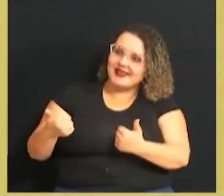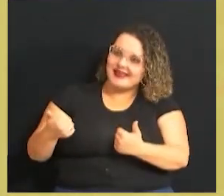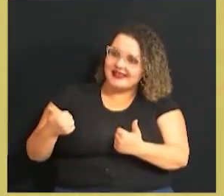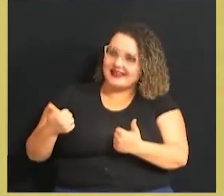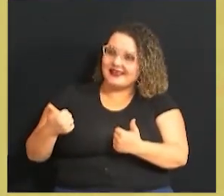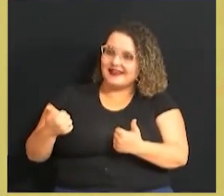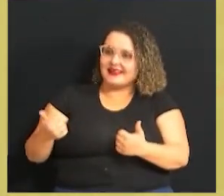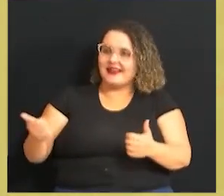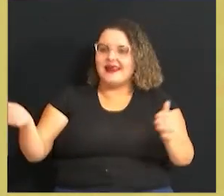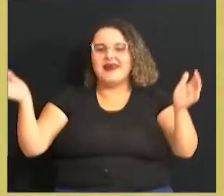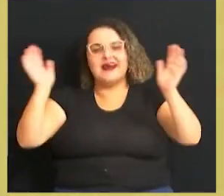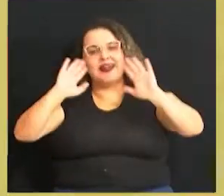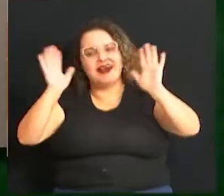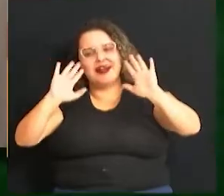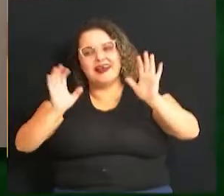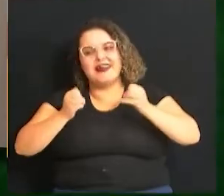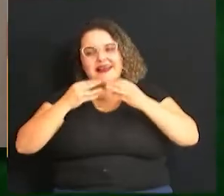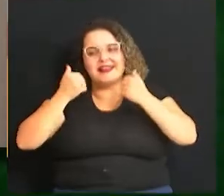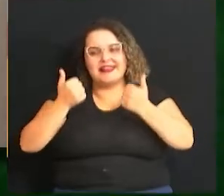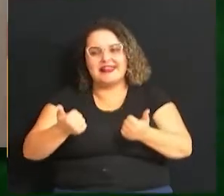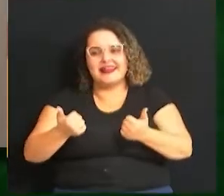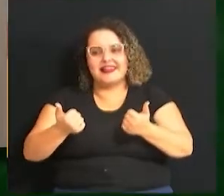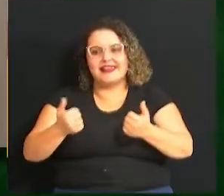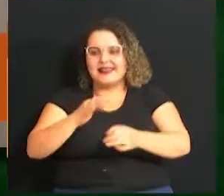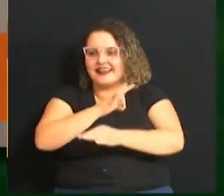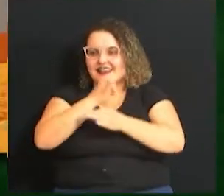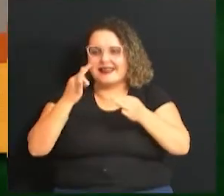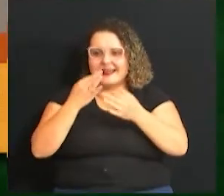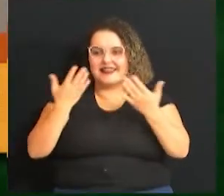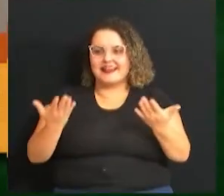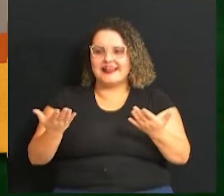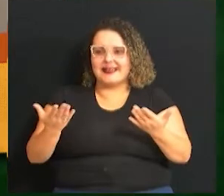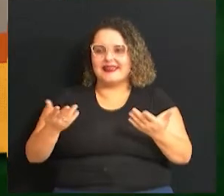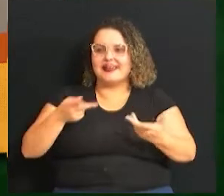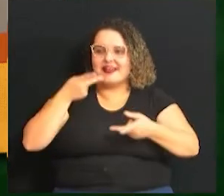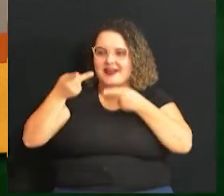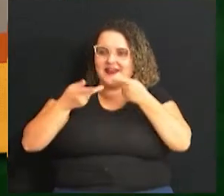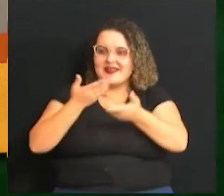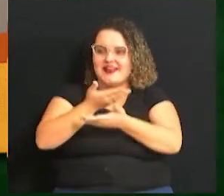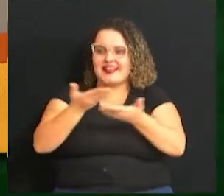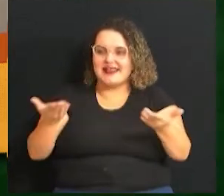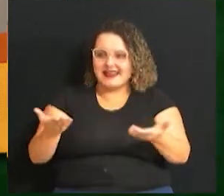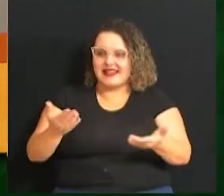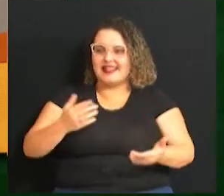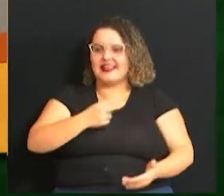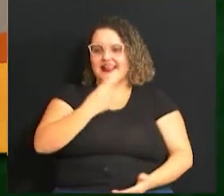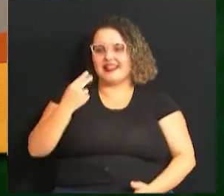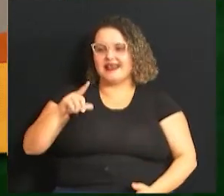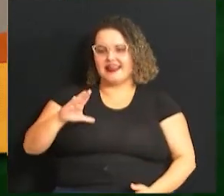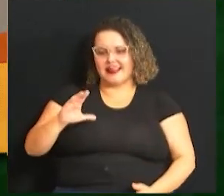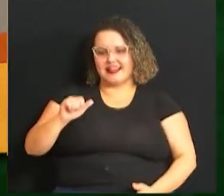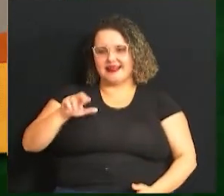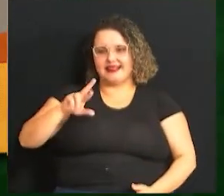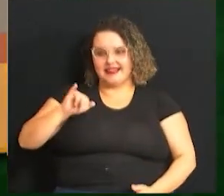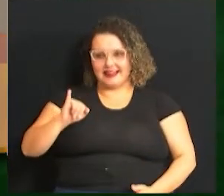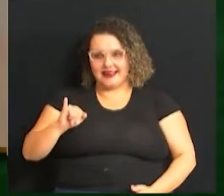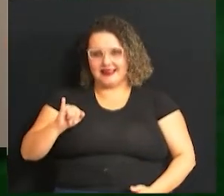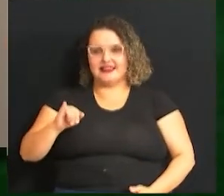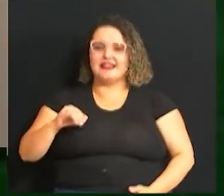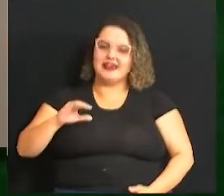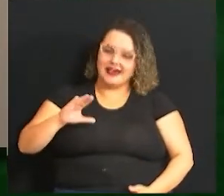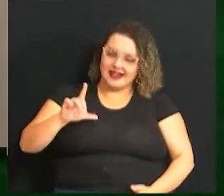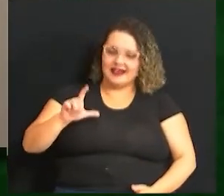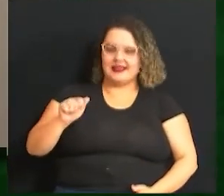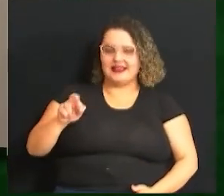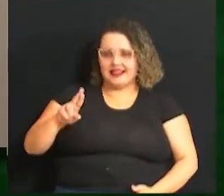bom, Clariana? Oi, tudo bom? Tudo ótimo. Eu estou aqui para falar com vocês. Eu sou a Clary